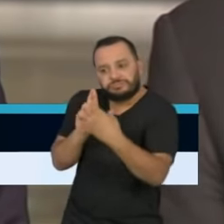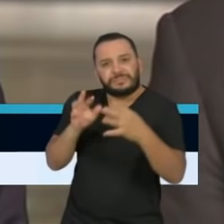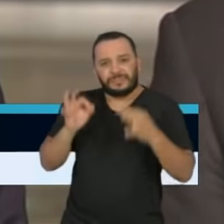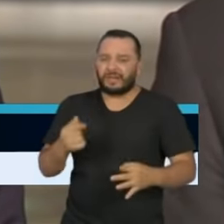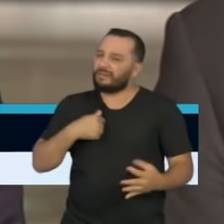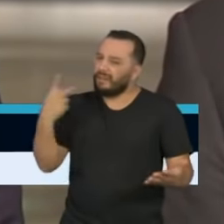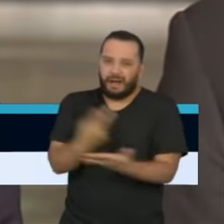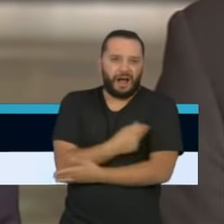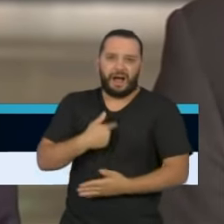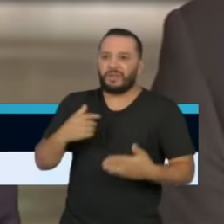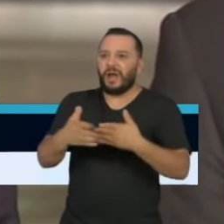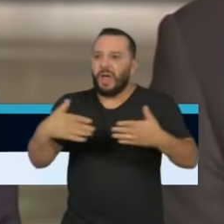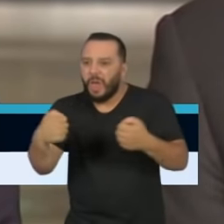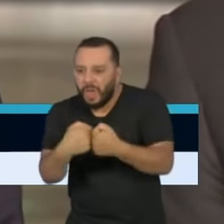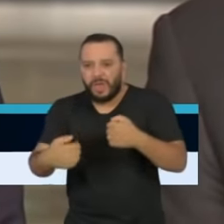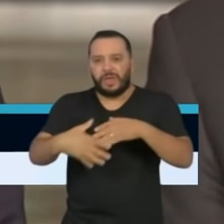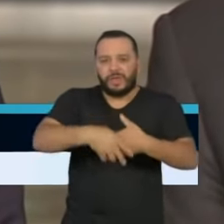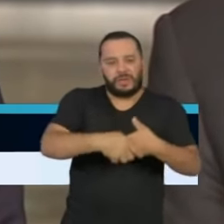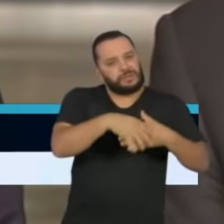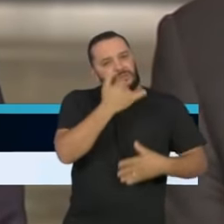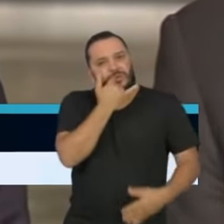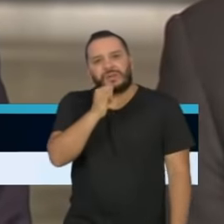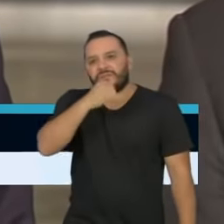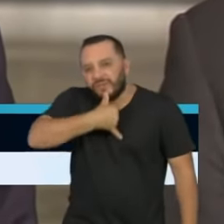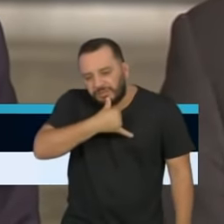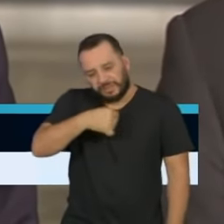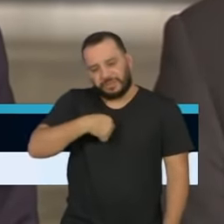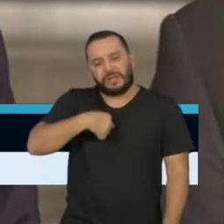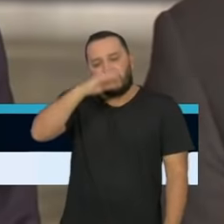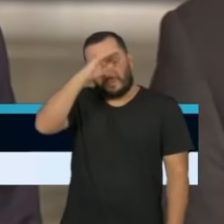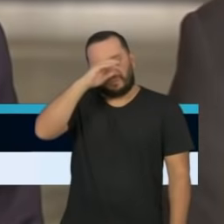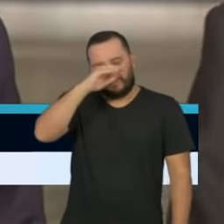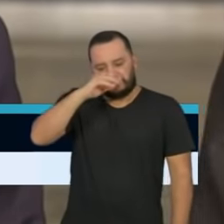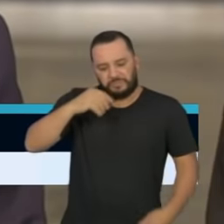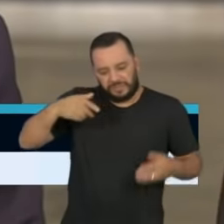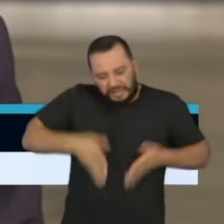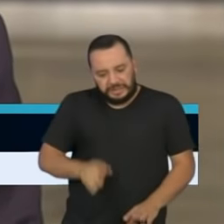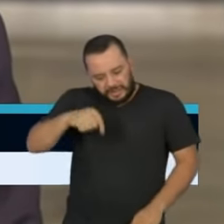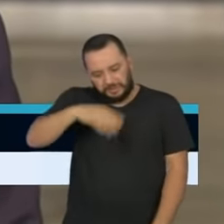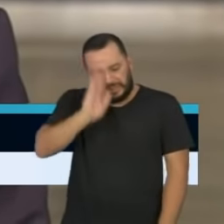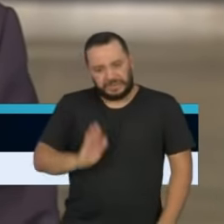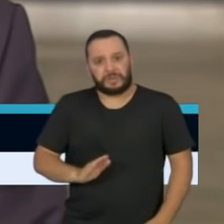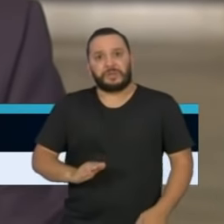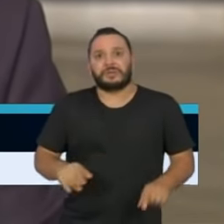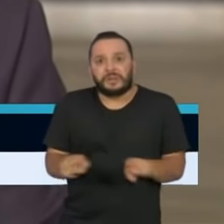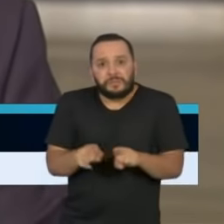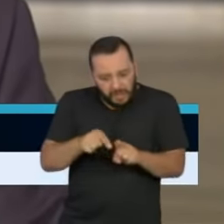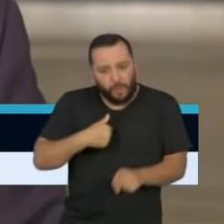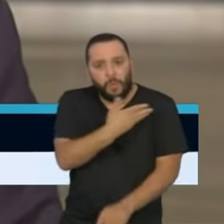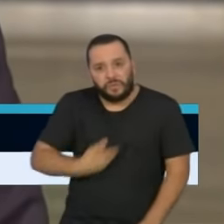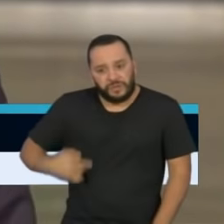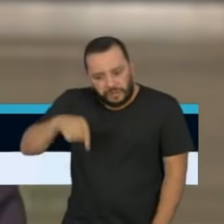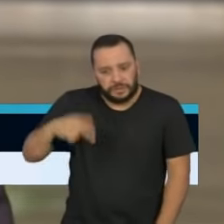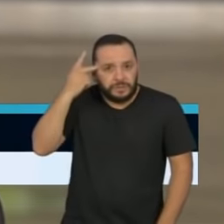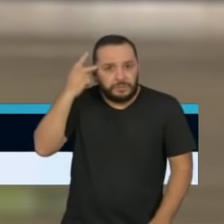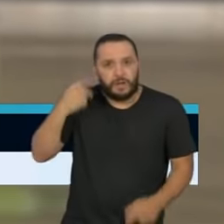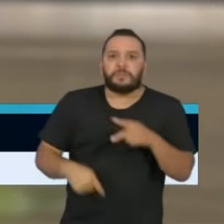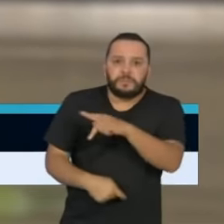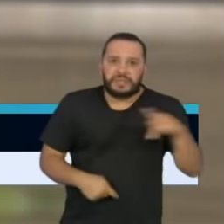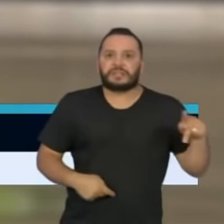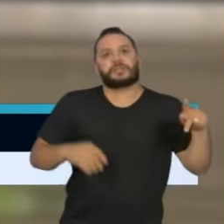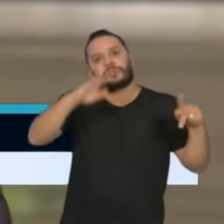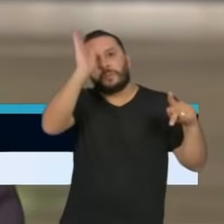É lamentável, eu lamento como brasileiro, lamento também como governador de São Paulo, que o presidente do meu país não tenha a sensibilidade de uma hora tão